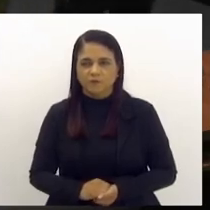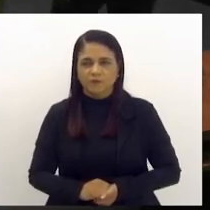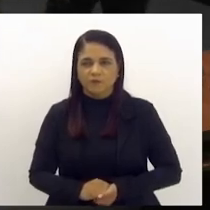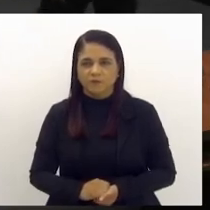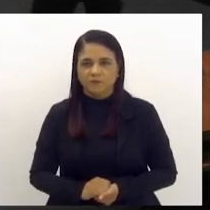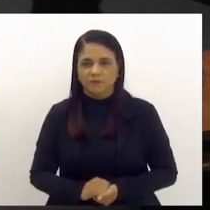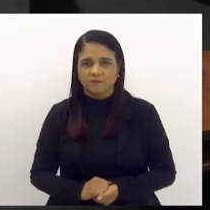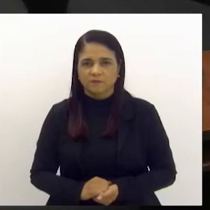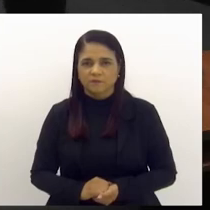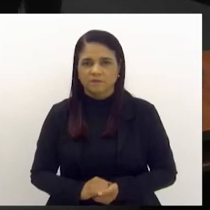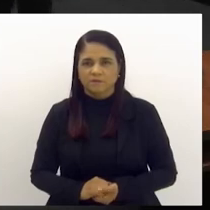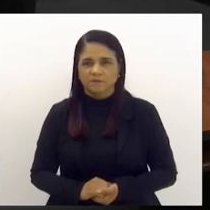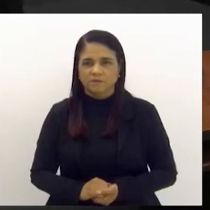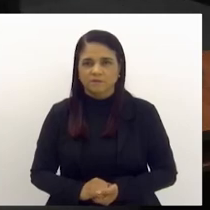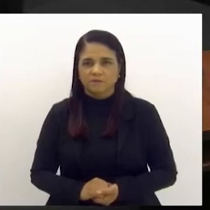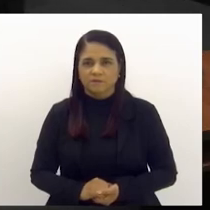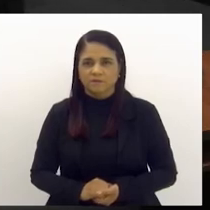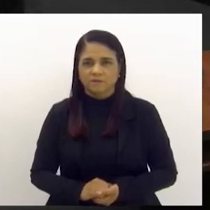Daniel, tá fugindo, né?